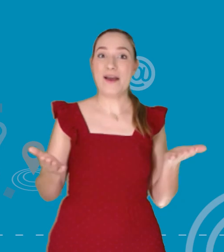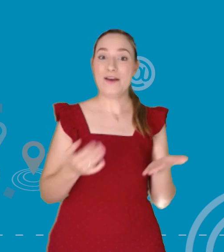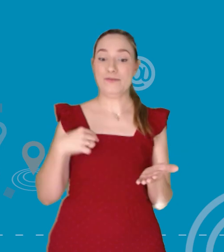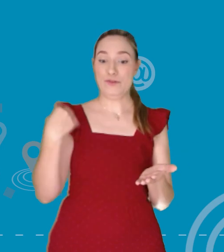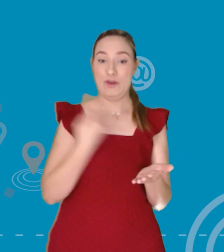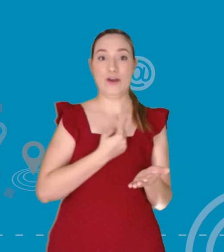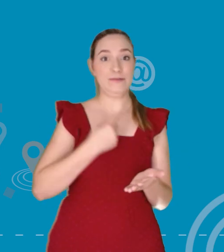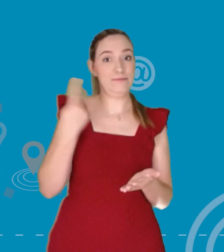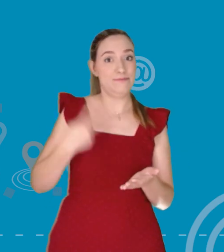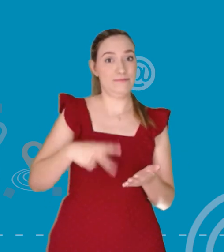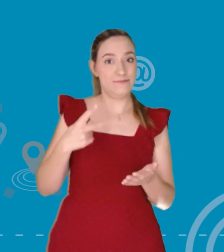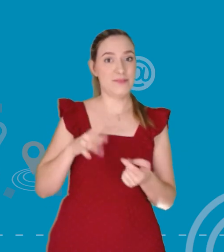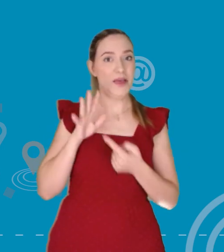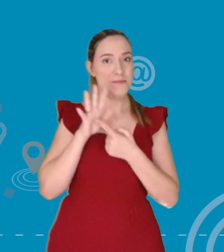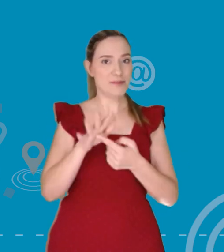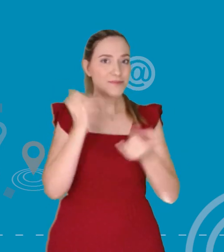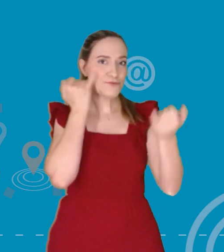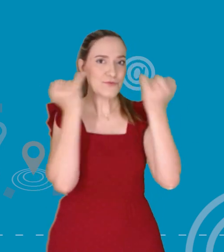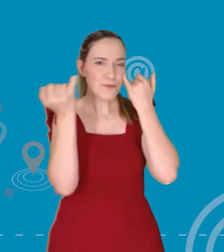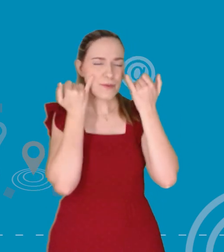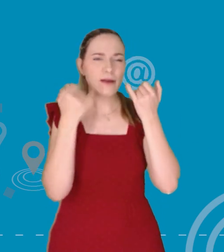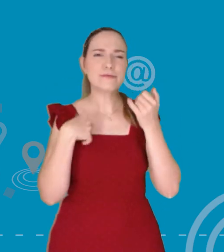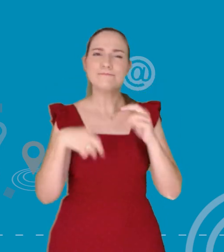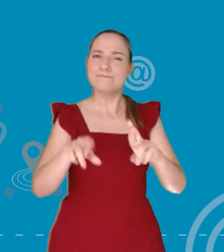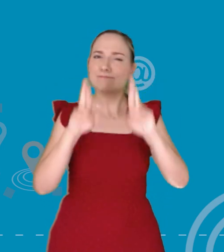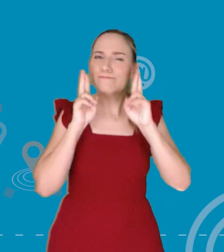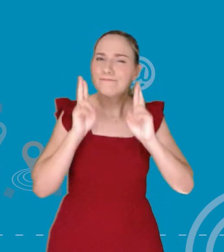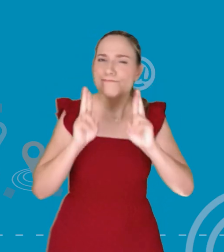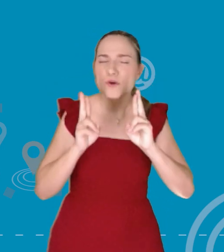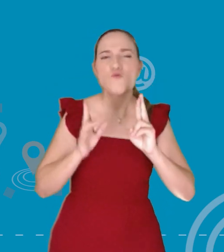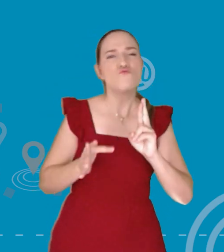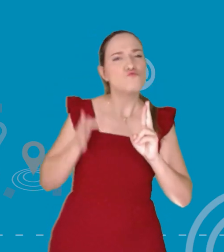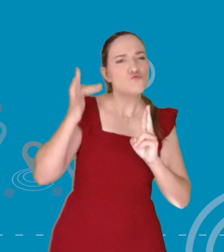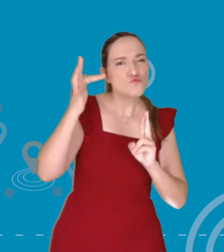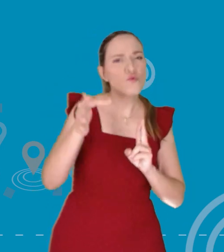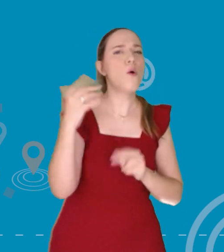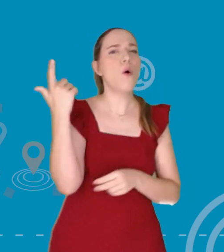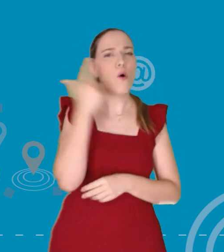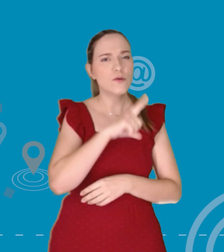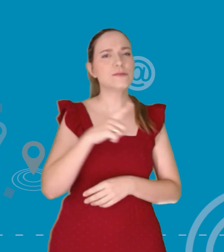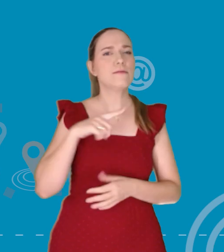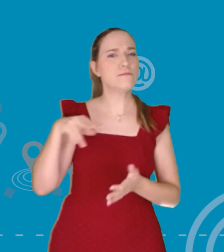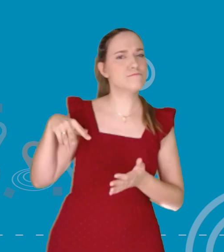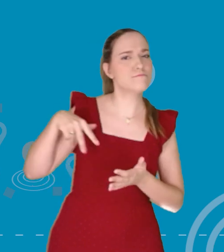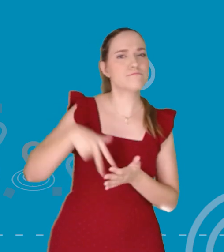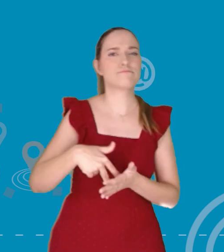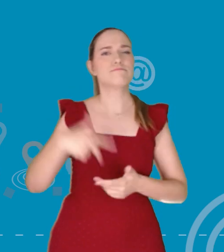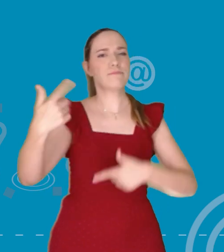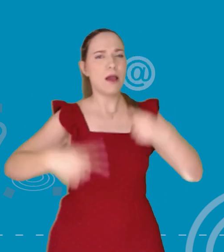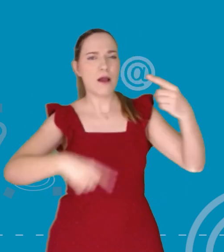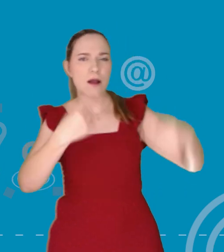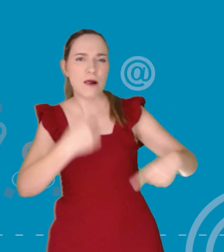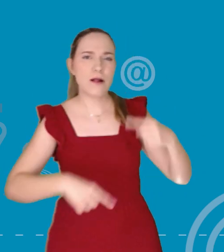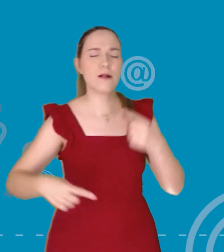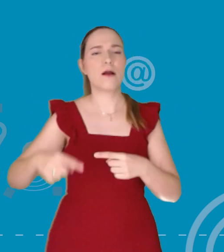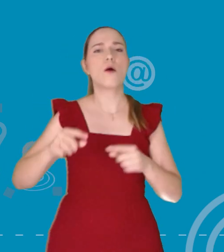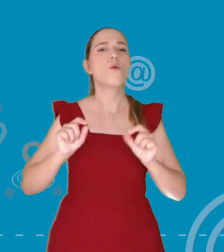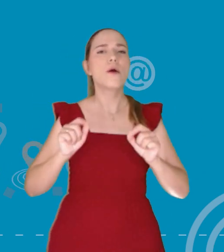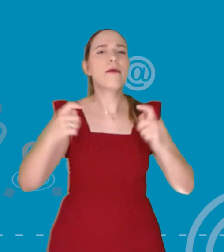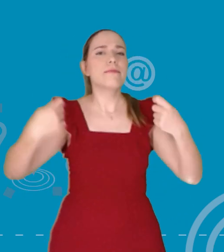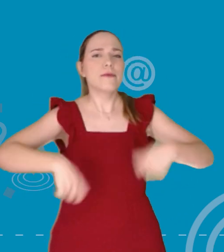do Informando, esperamos que os espaços de fala e discussão sobre as